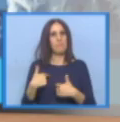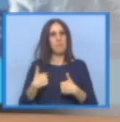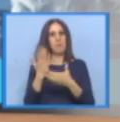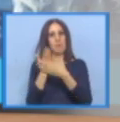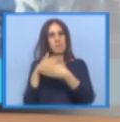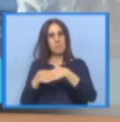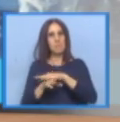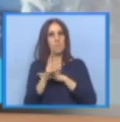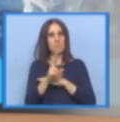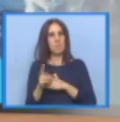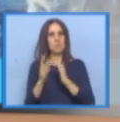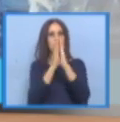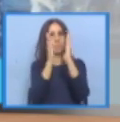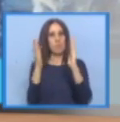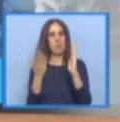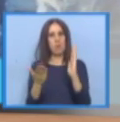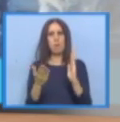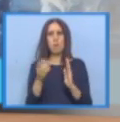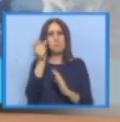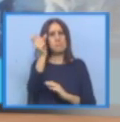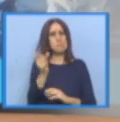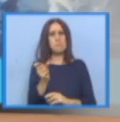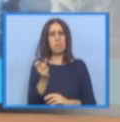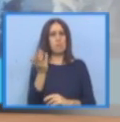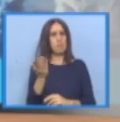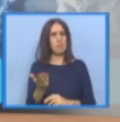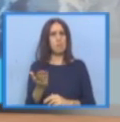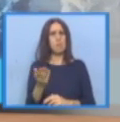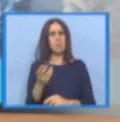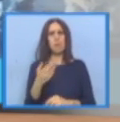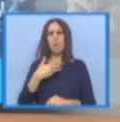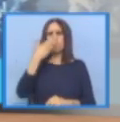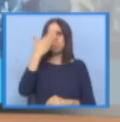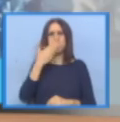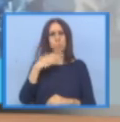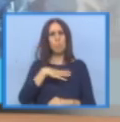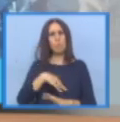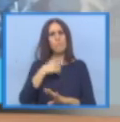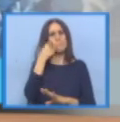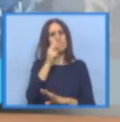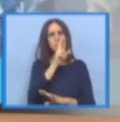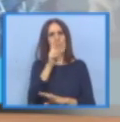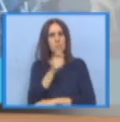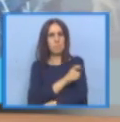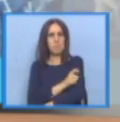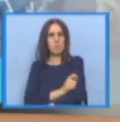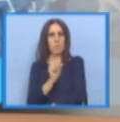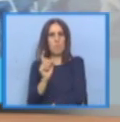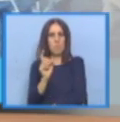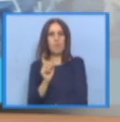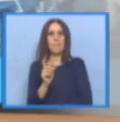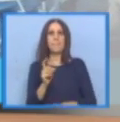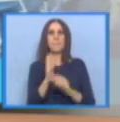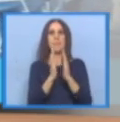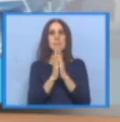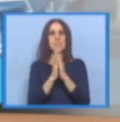do Vaticano e pela Biblioteca Apostólica, estamos a falar de alguém que vai passar muito tempo a viajar pelo mundo em representação da Santa Sé